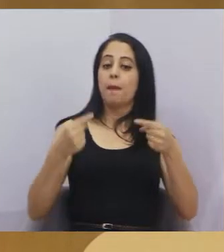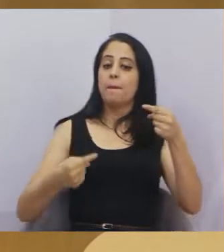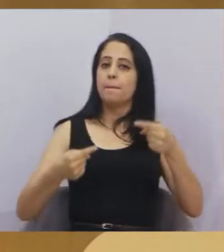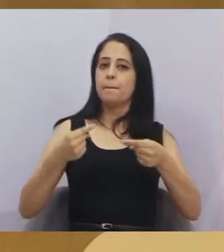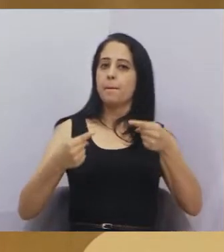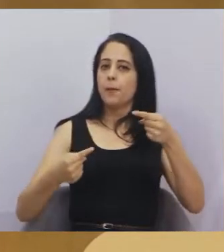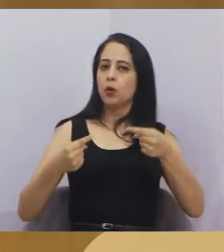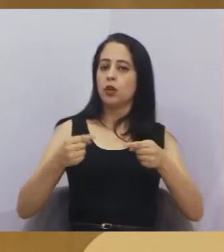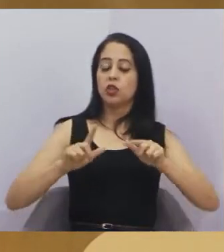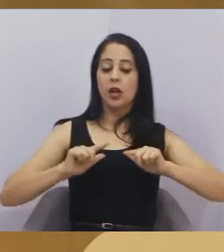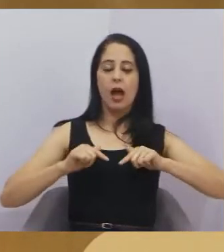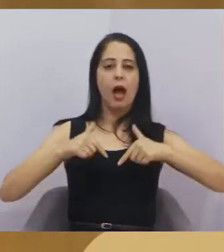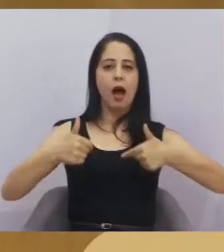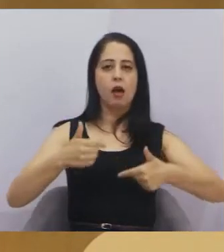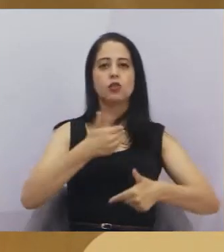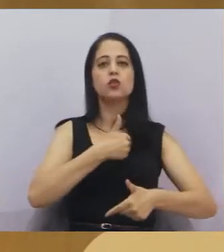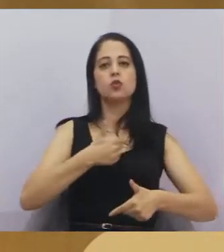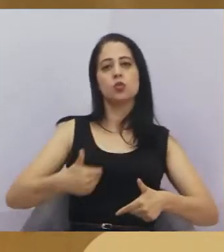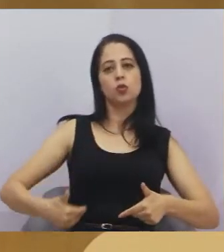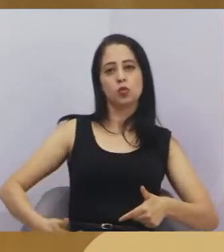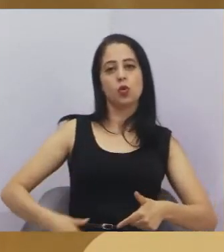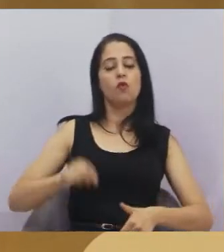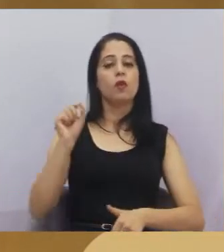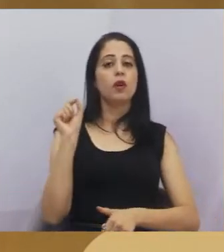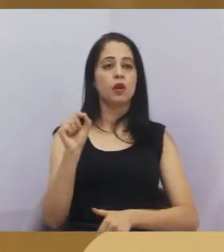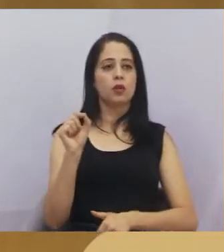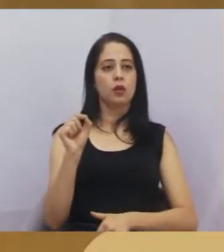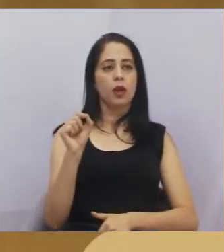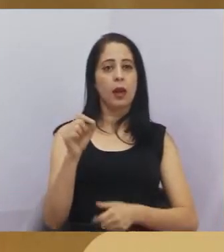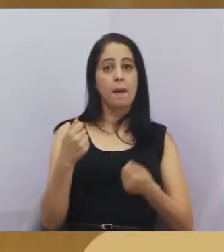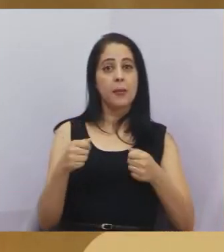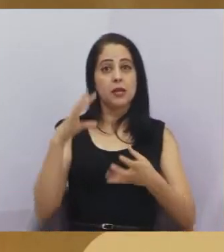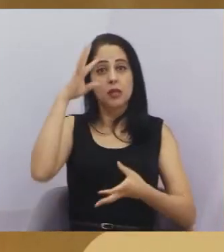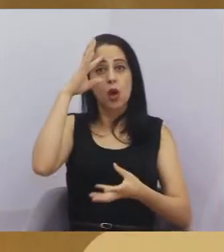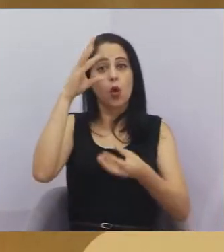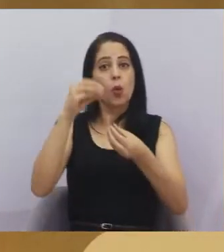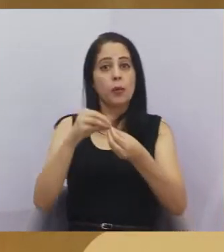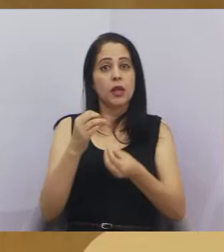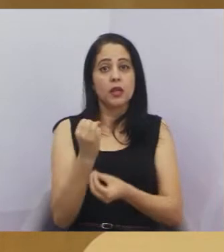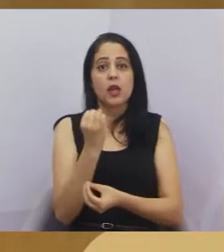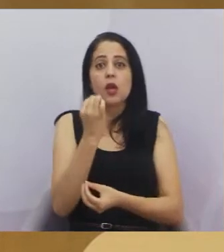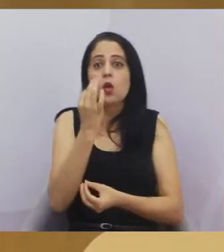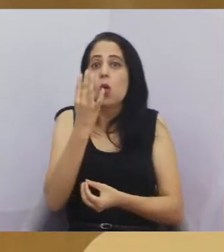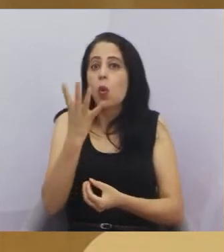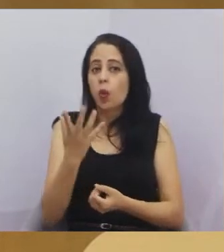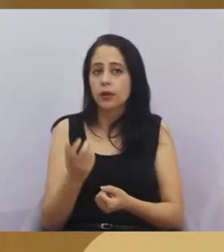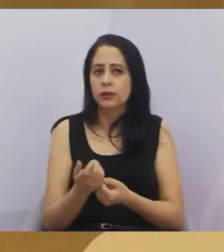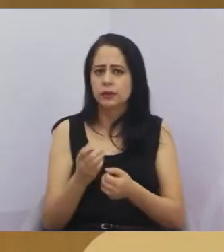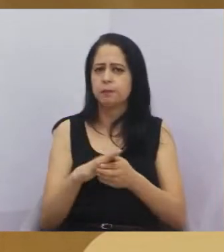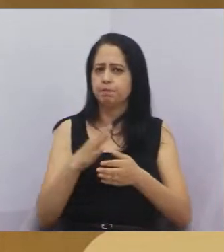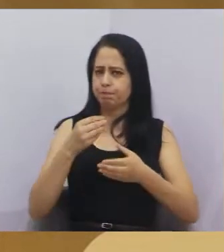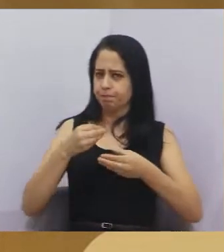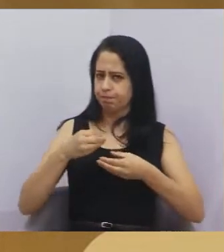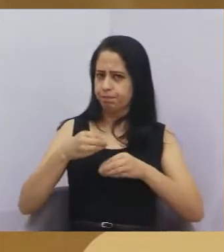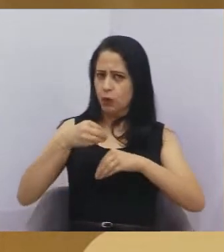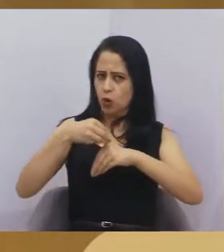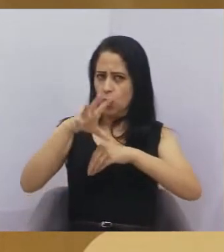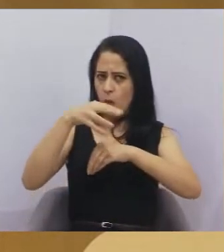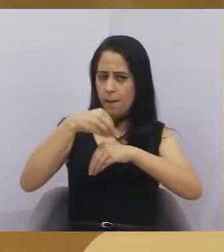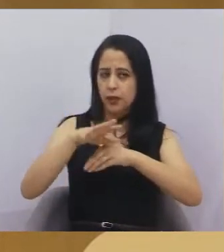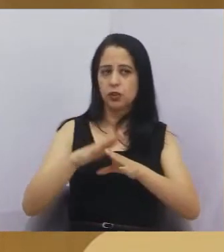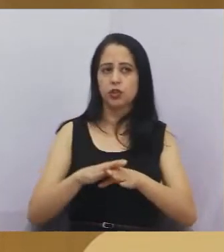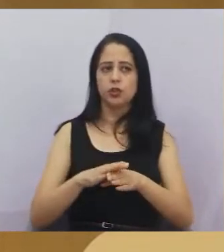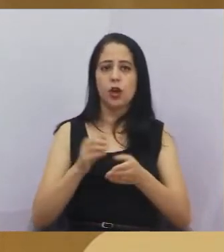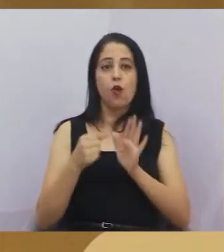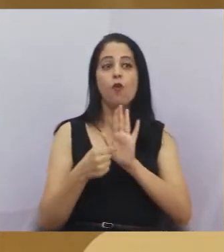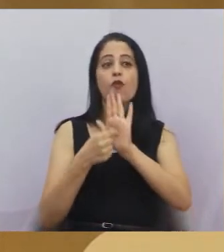pode enxergar a exceção. Nós temos que entender os números. E só para que eu possa repartir com vocês alguns